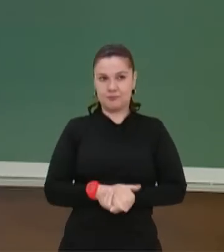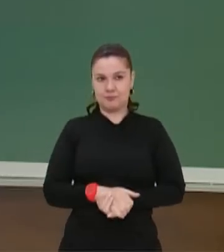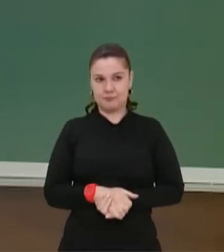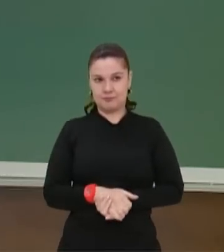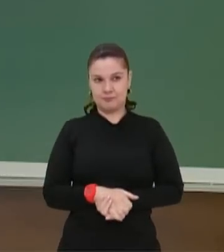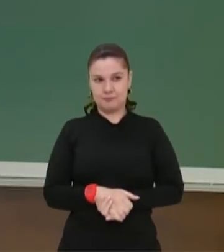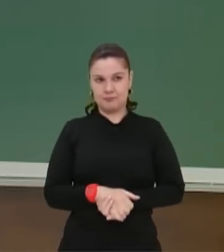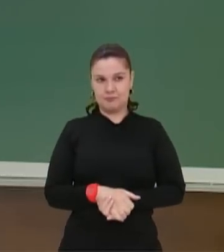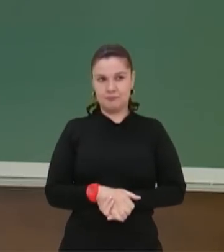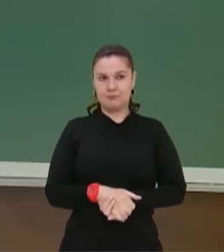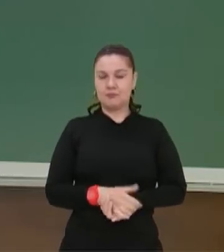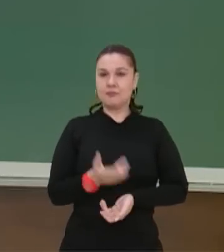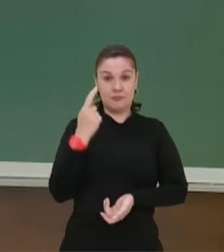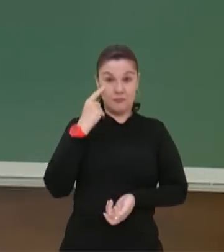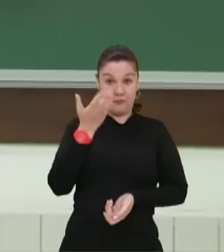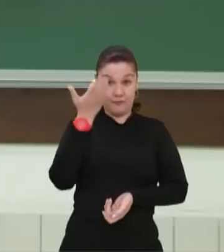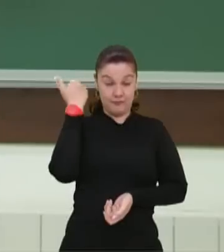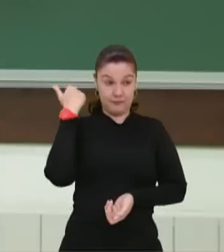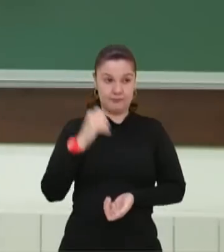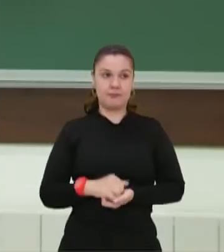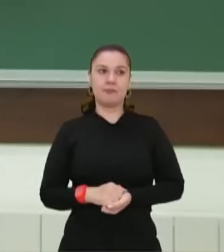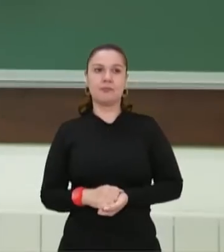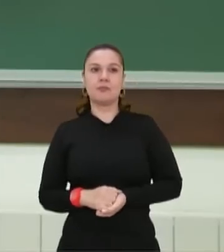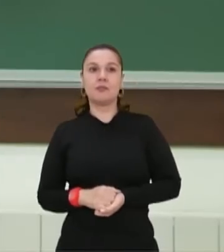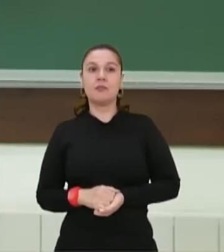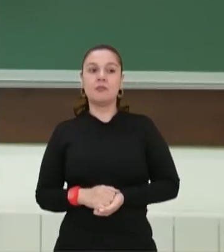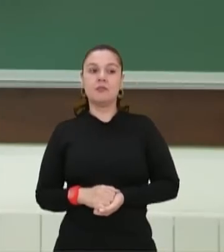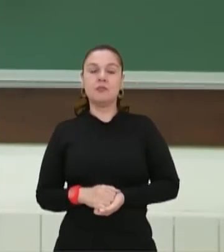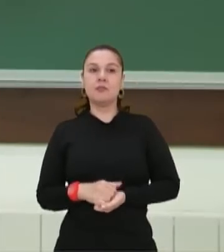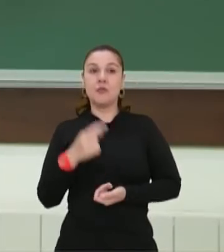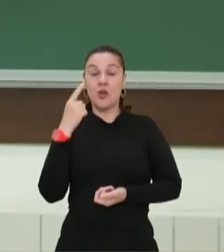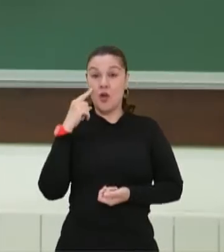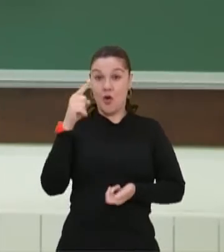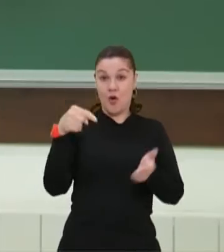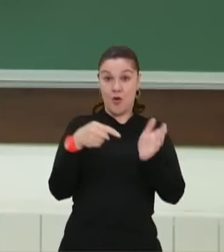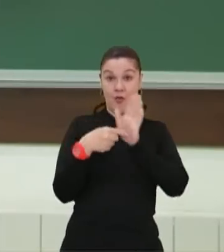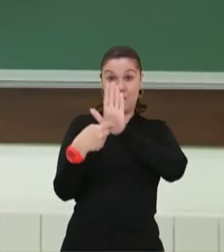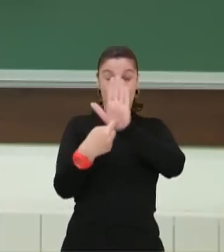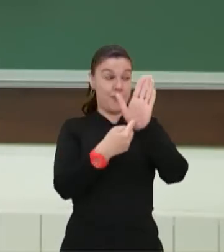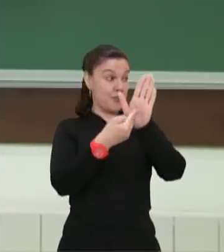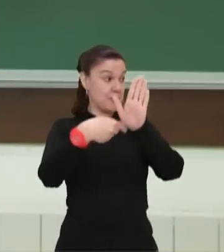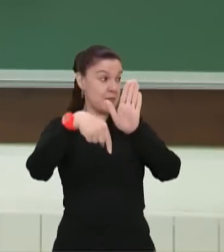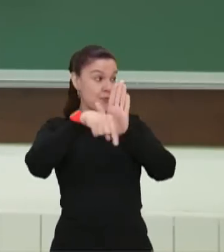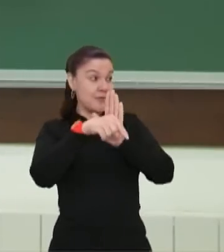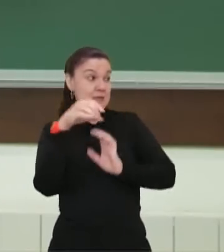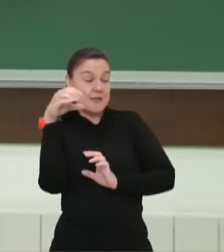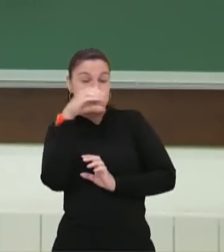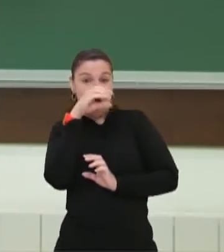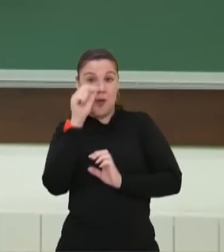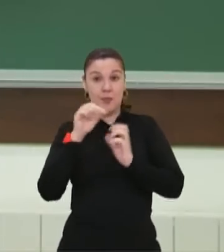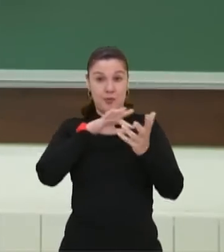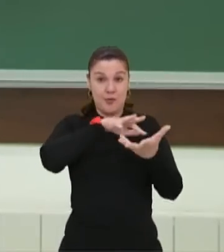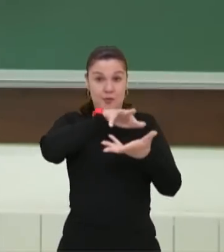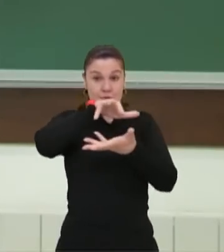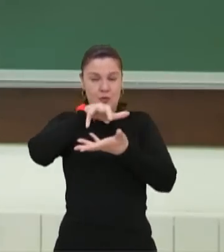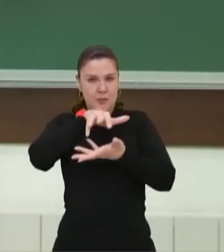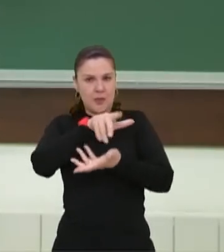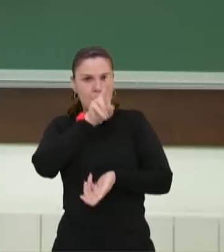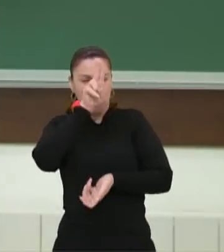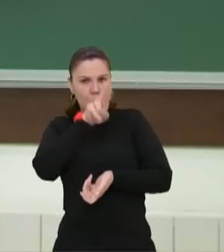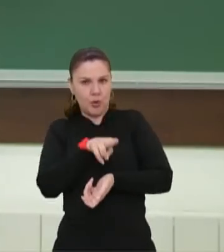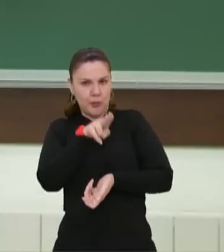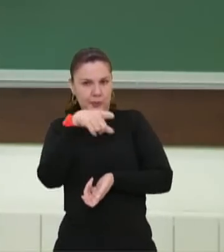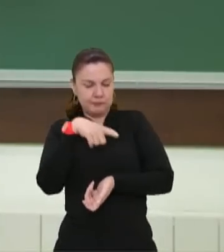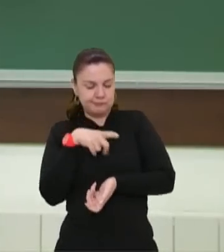isso. Vamos lá. Vou mostrar para vocês um pouquinho que o nosso planeta nem sempre teve